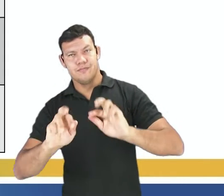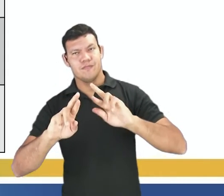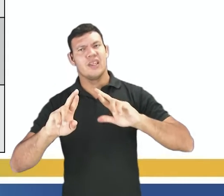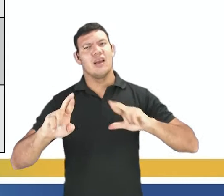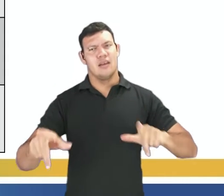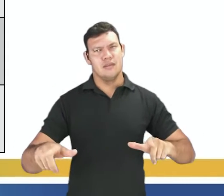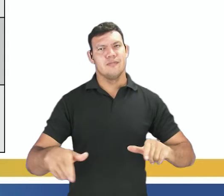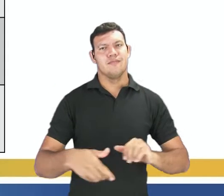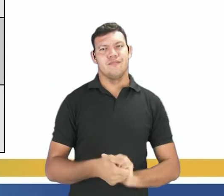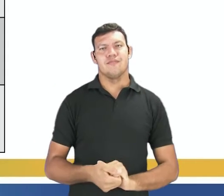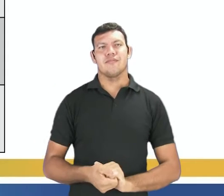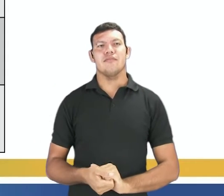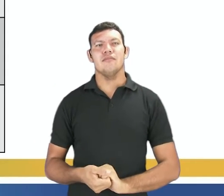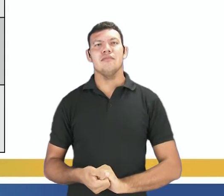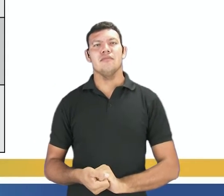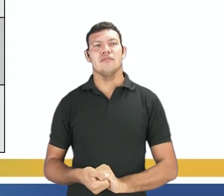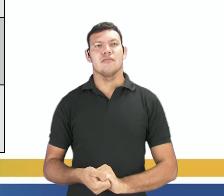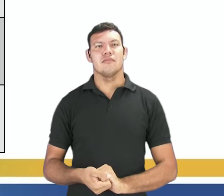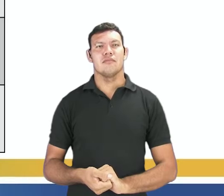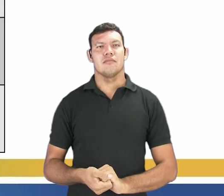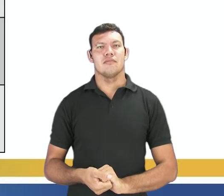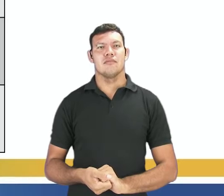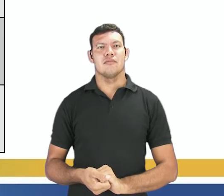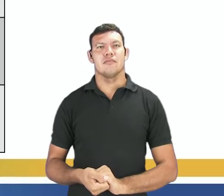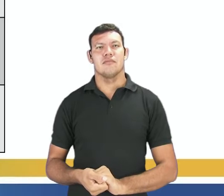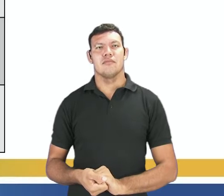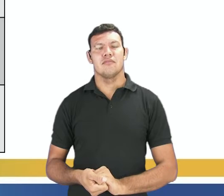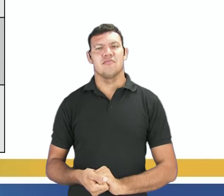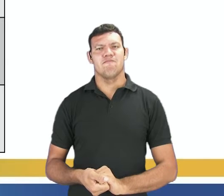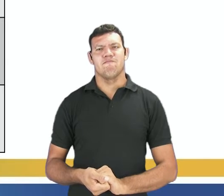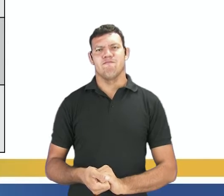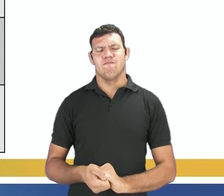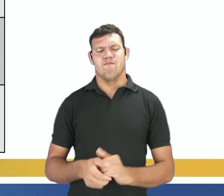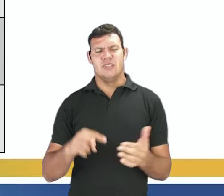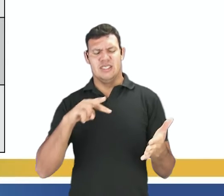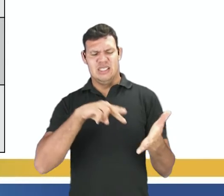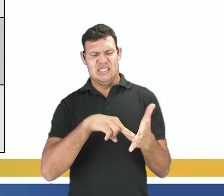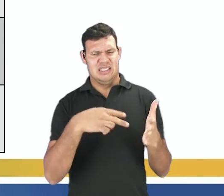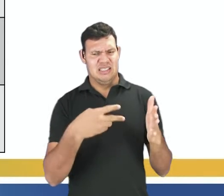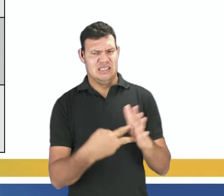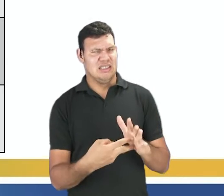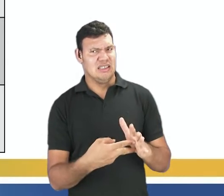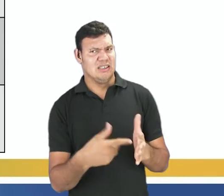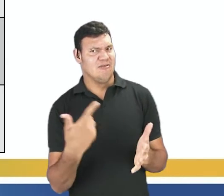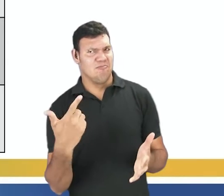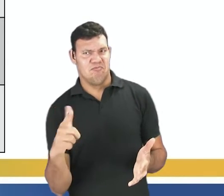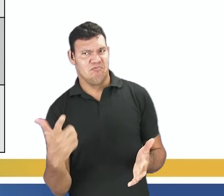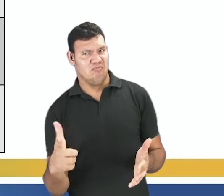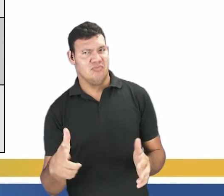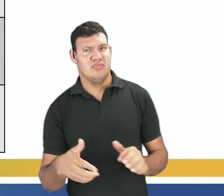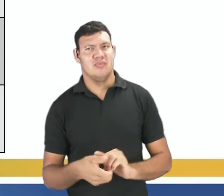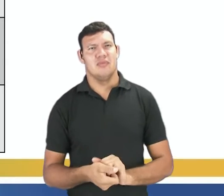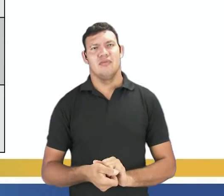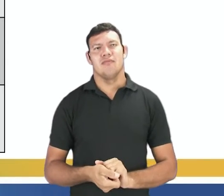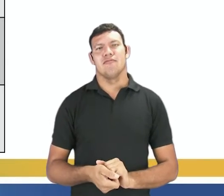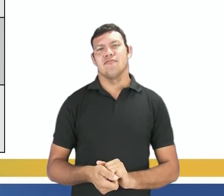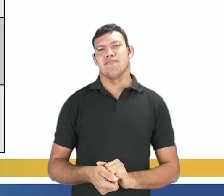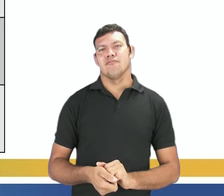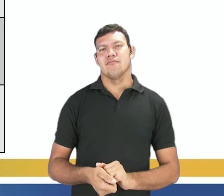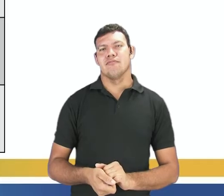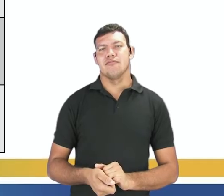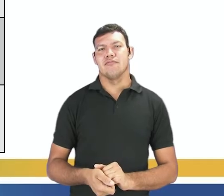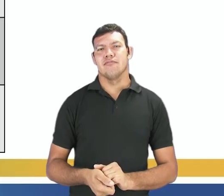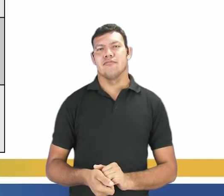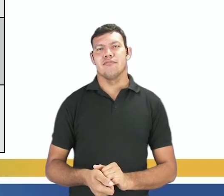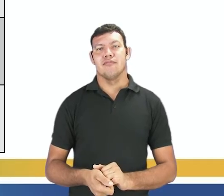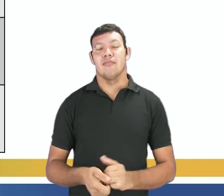palavra expressions, idioms são expressões que não fazem sentido literal, como no português, bater as botas, ou na